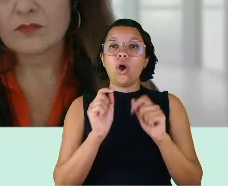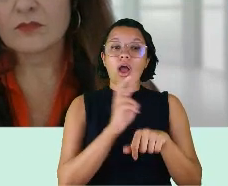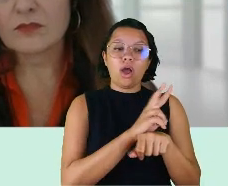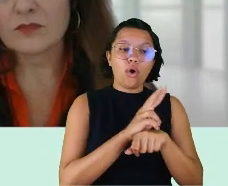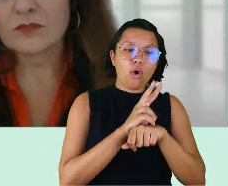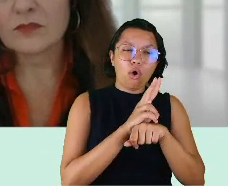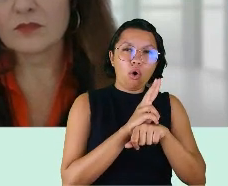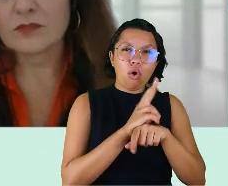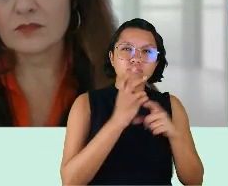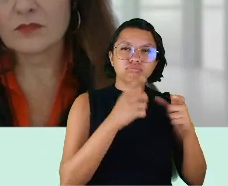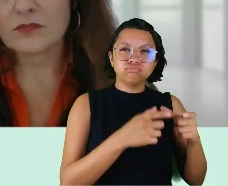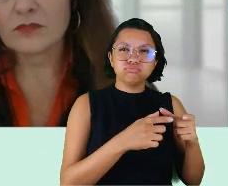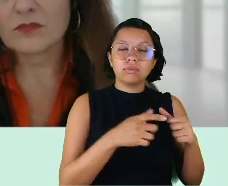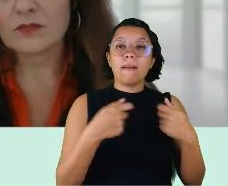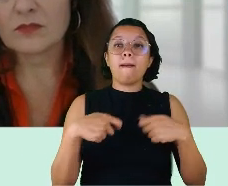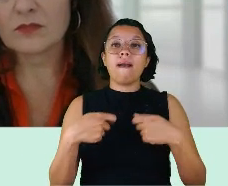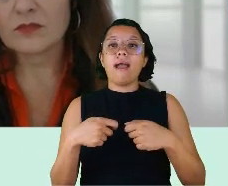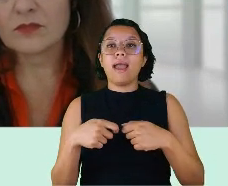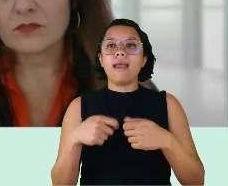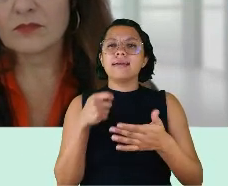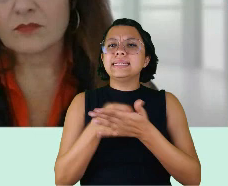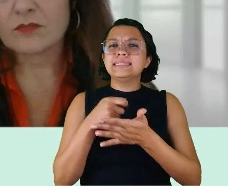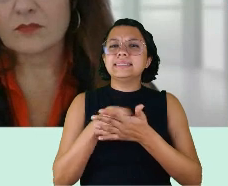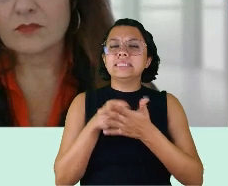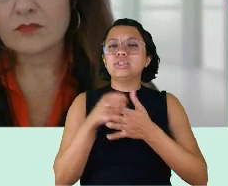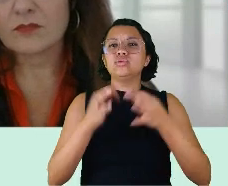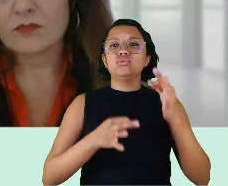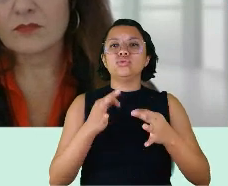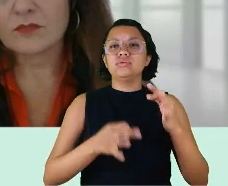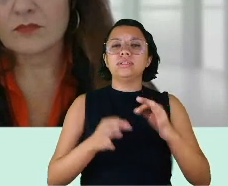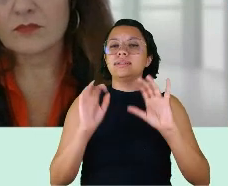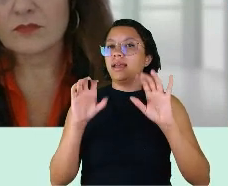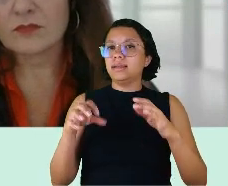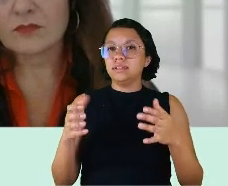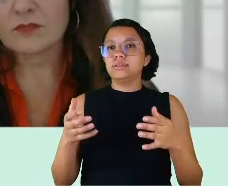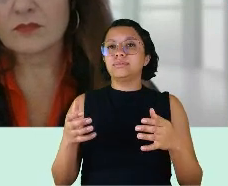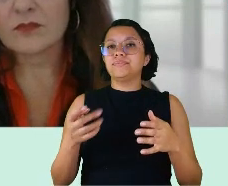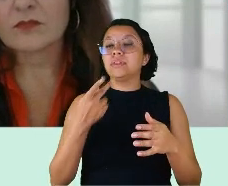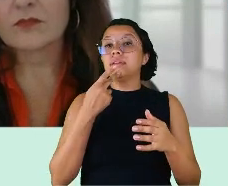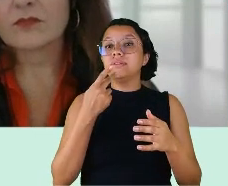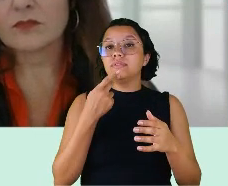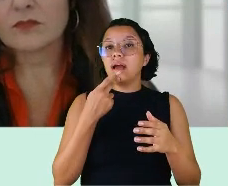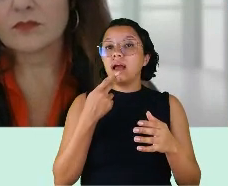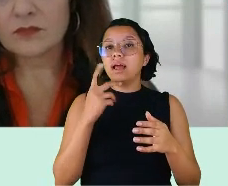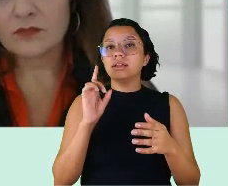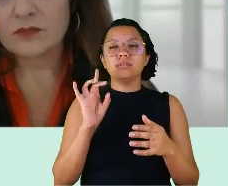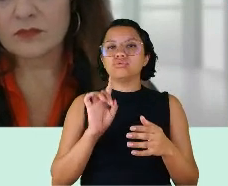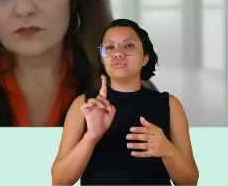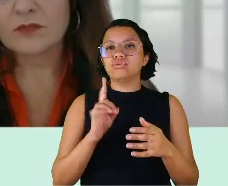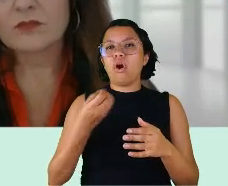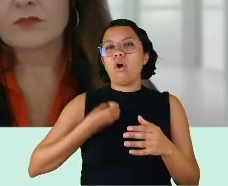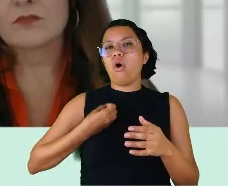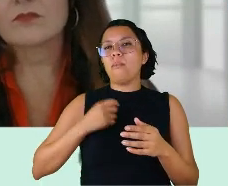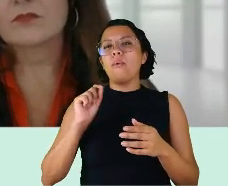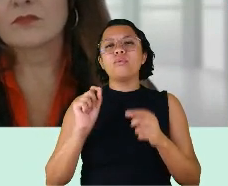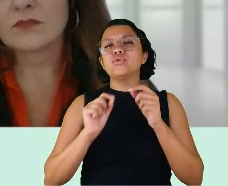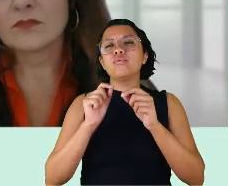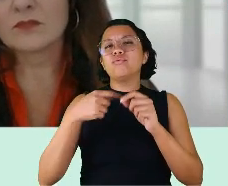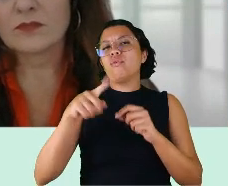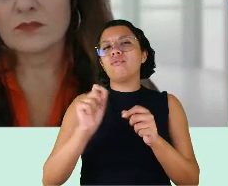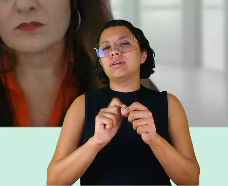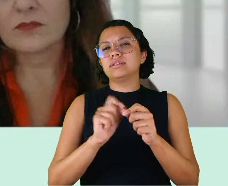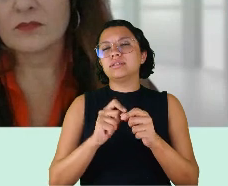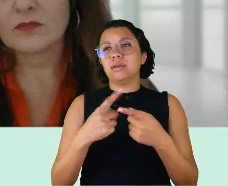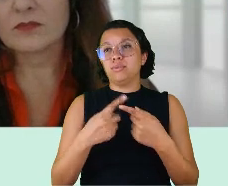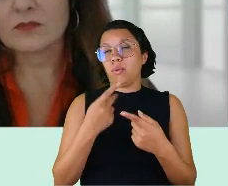a corregedoria tem que exigir dos juízes é isso, que ele diga, não só em números o que eu vou fazer,